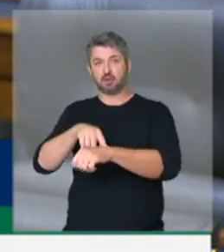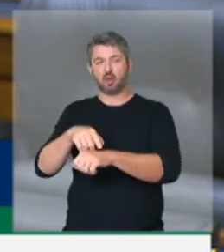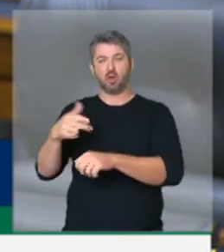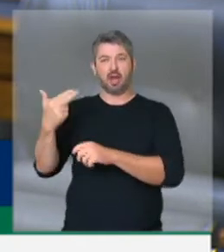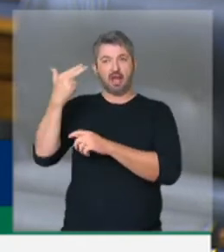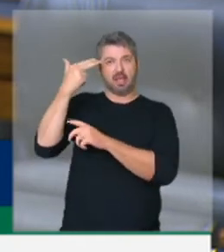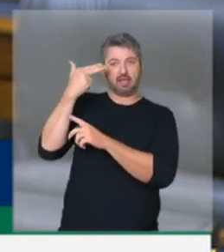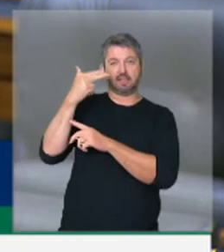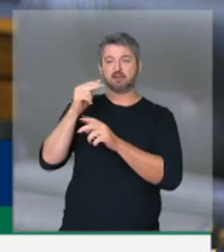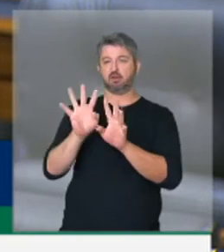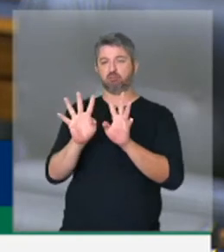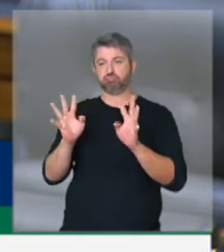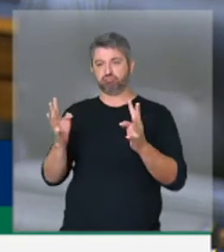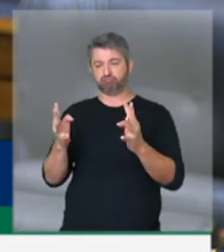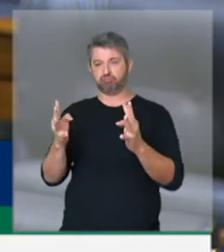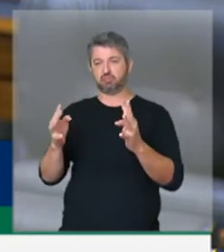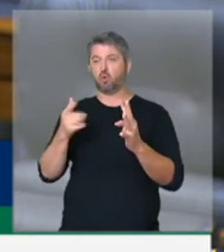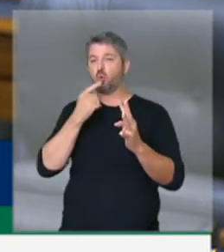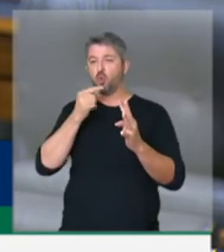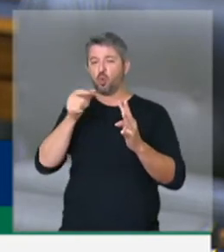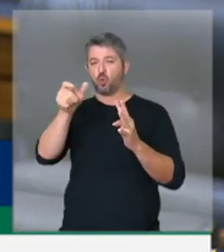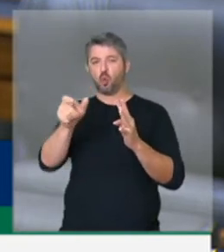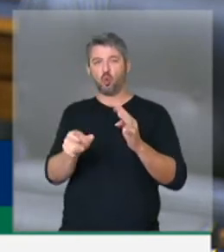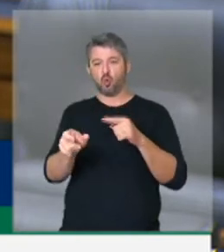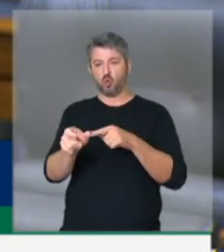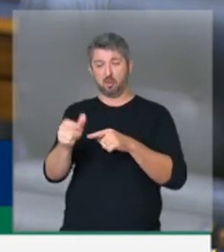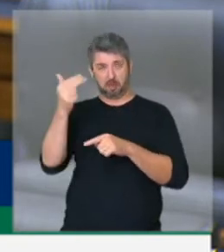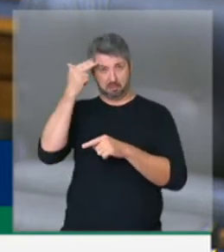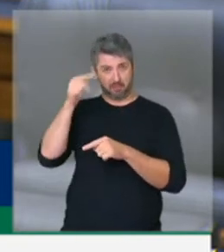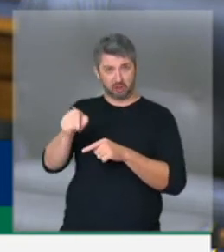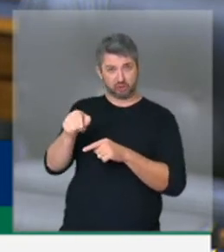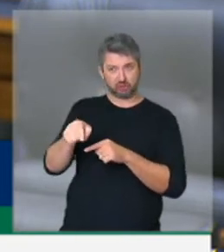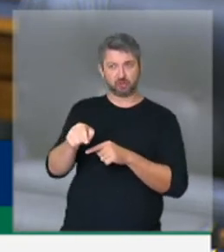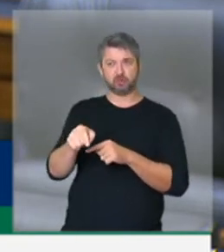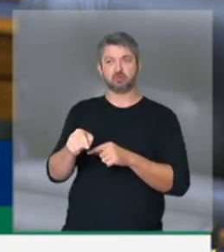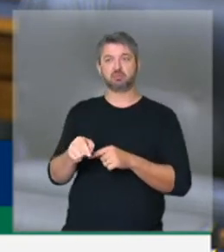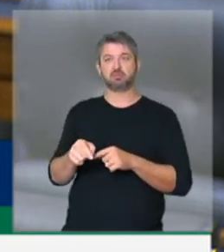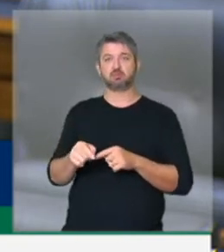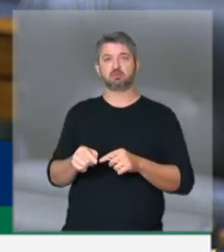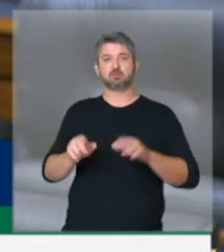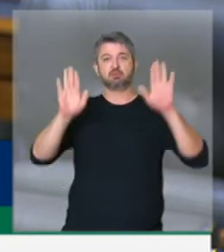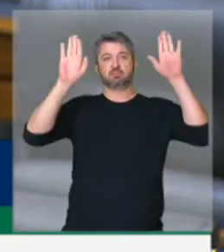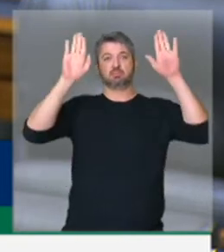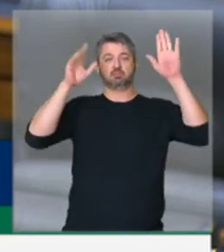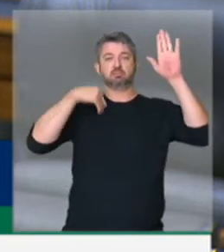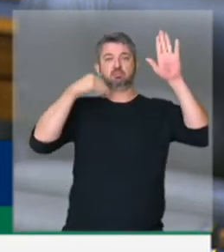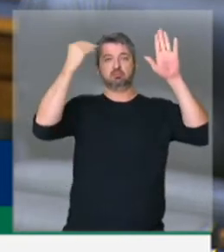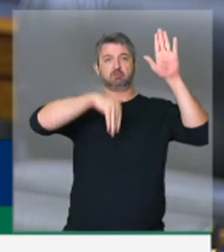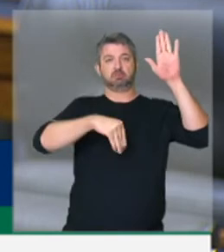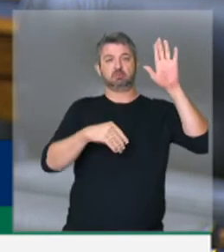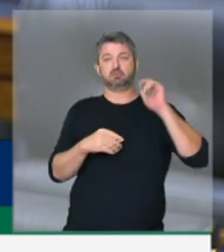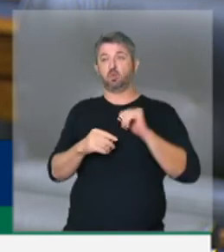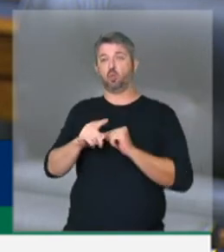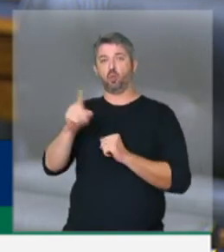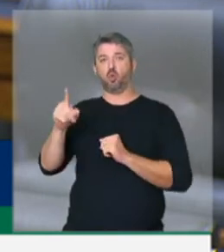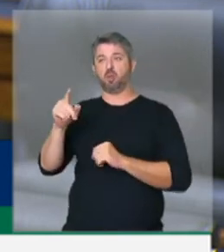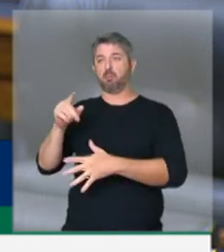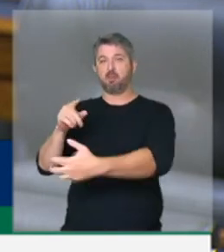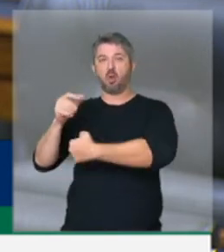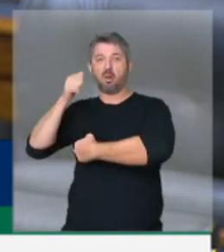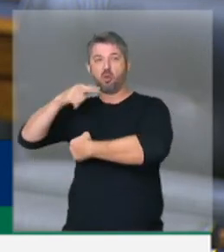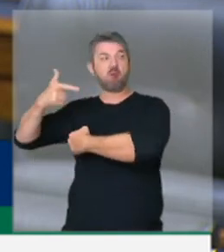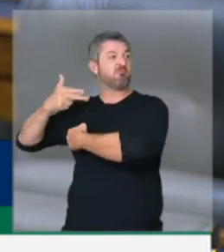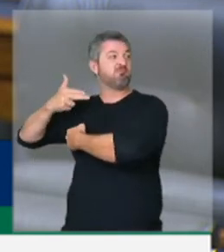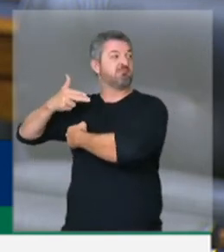fez o cerco, o bandido, dois se renderam e um usou uma funcionária para fazer